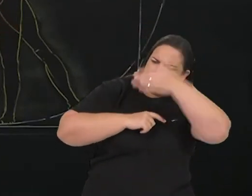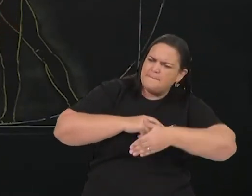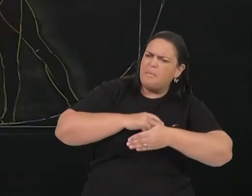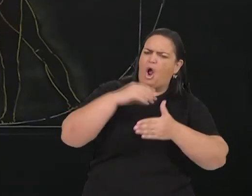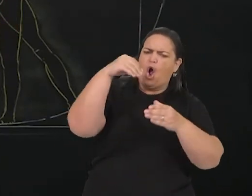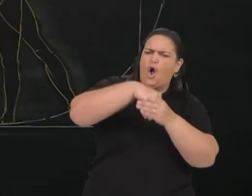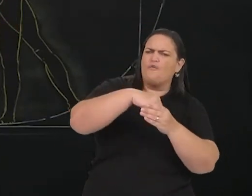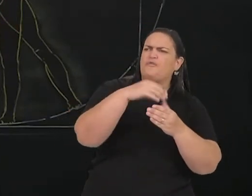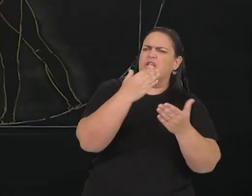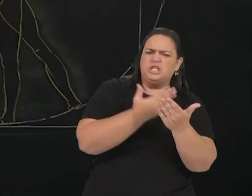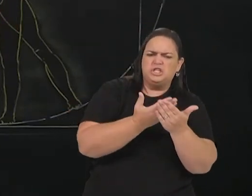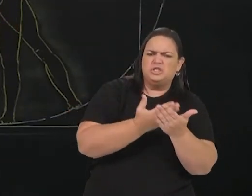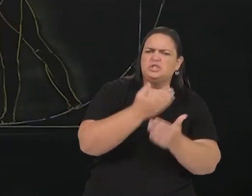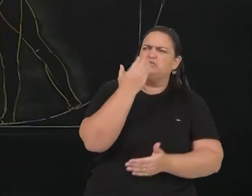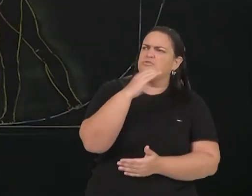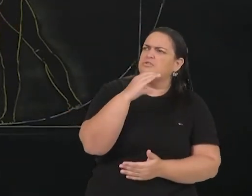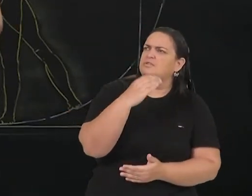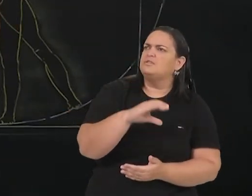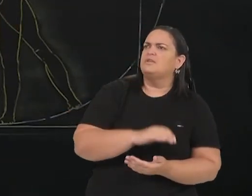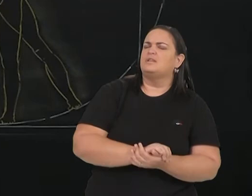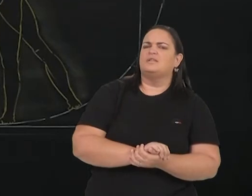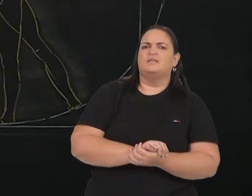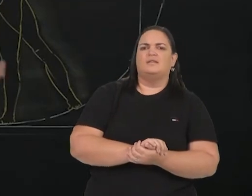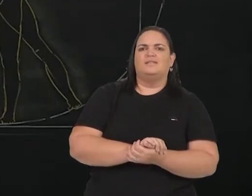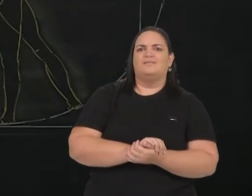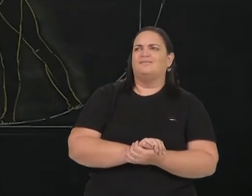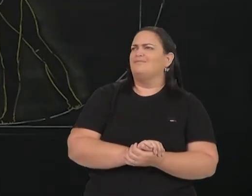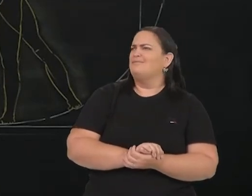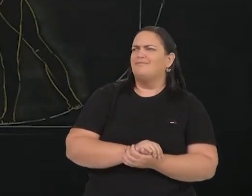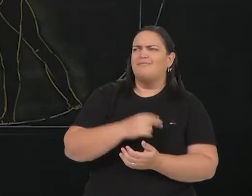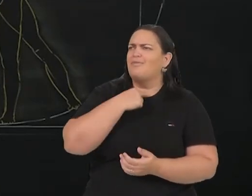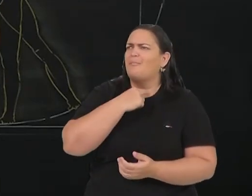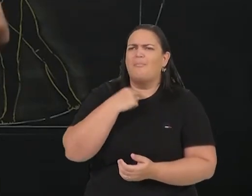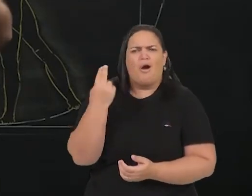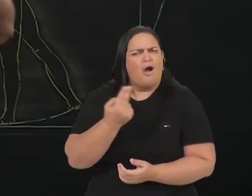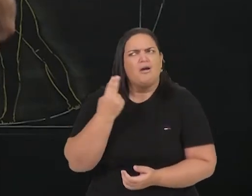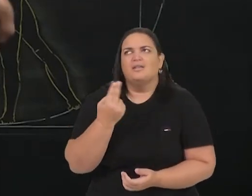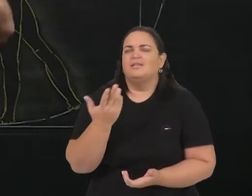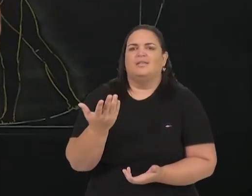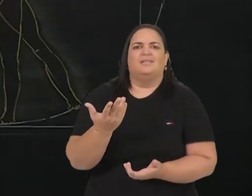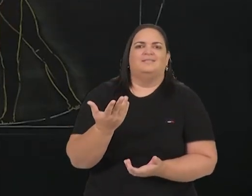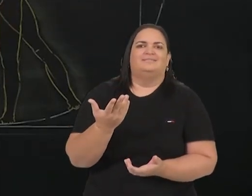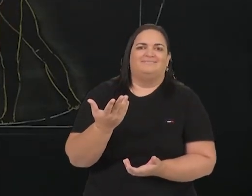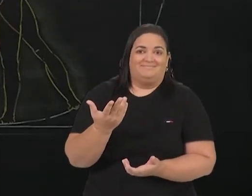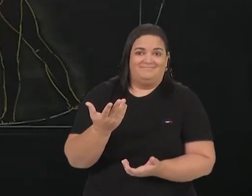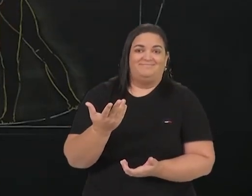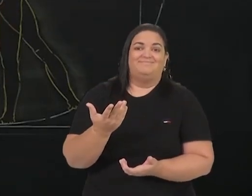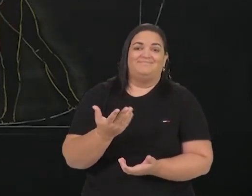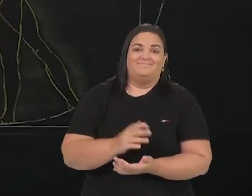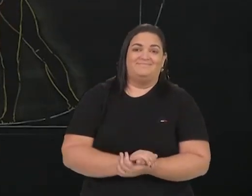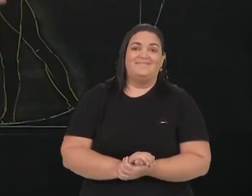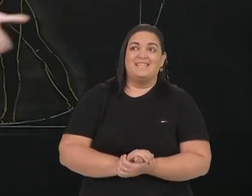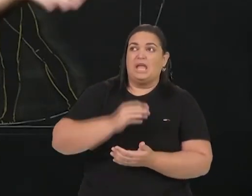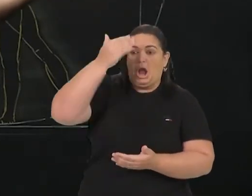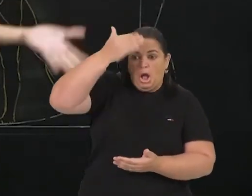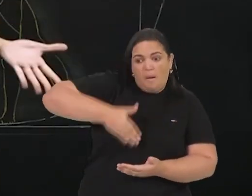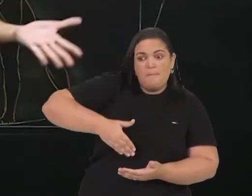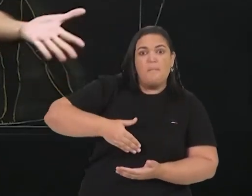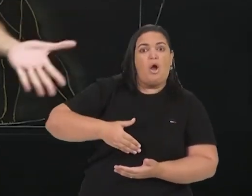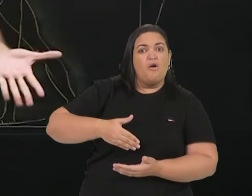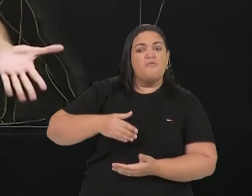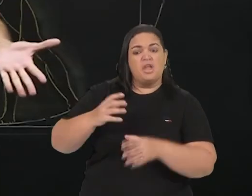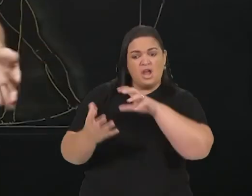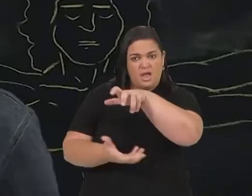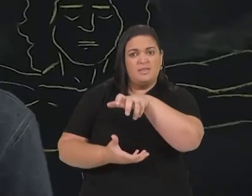na observação das estrelas e da natureza, de que isso não era possível, ou seja, não tinha como comprovar essa história de que a Terra era o